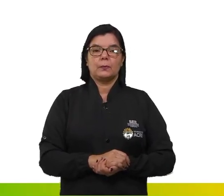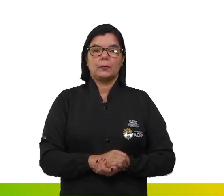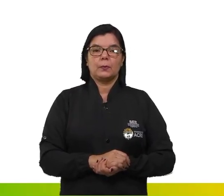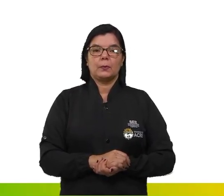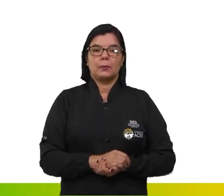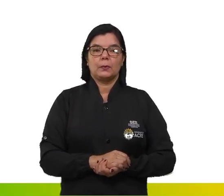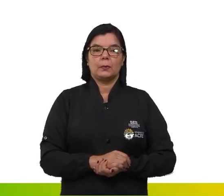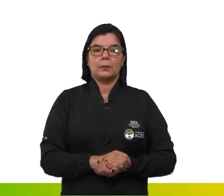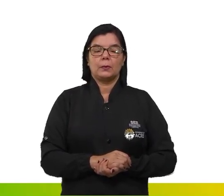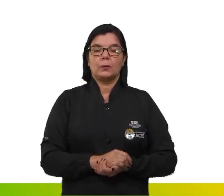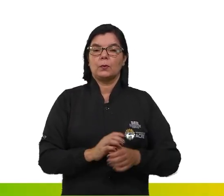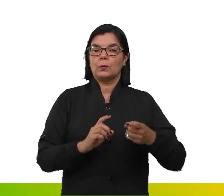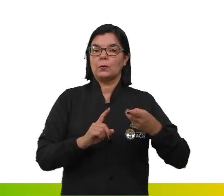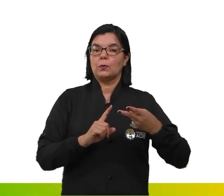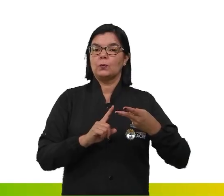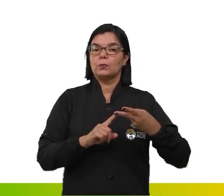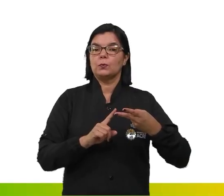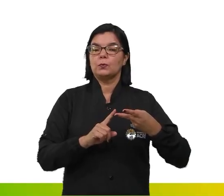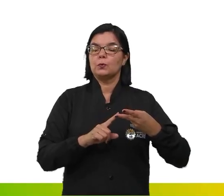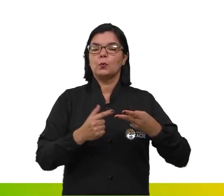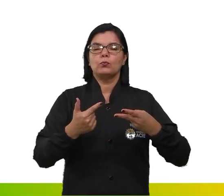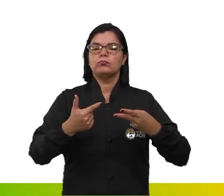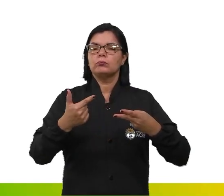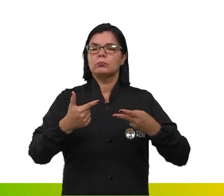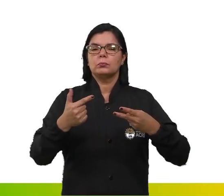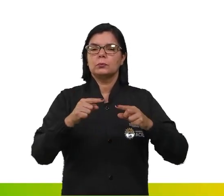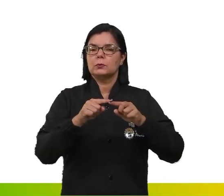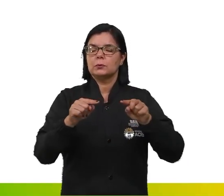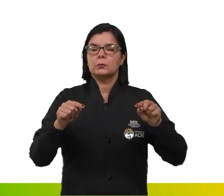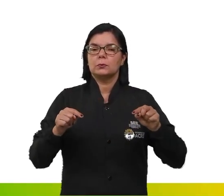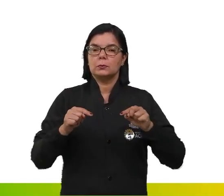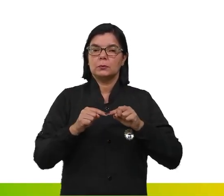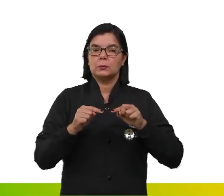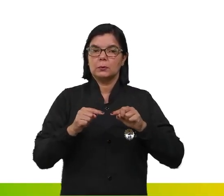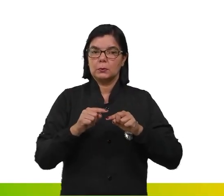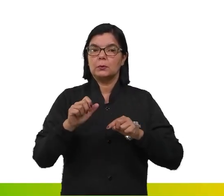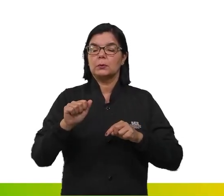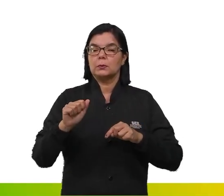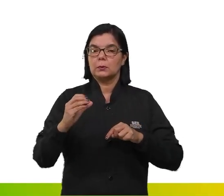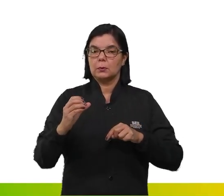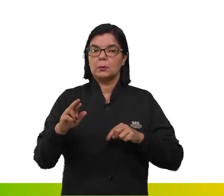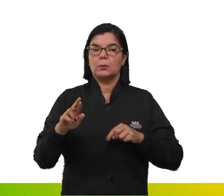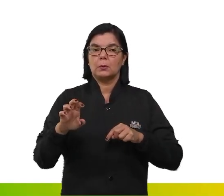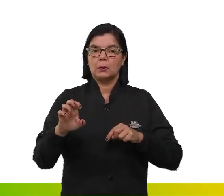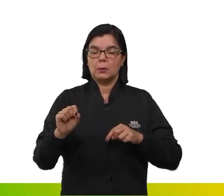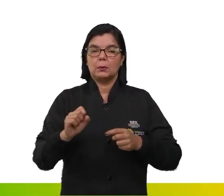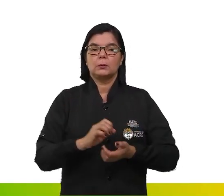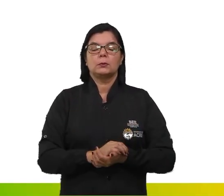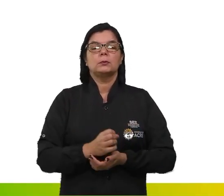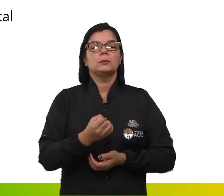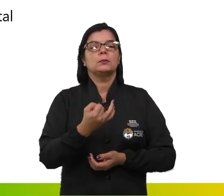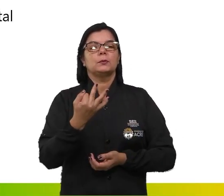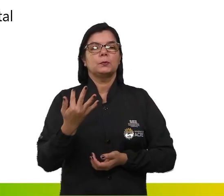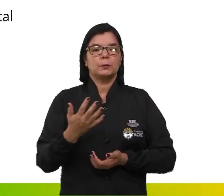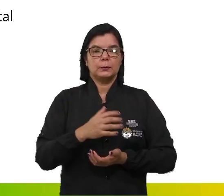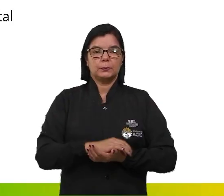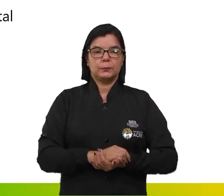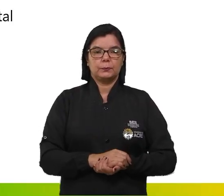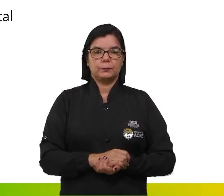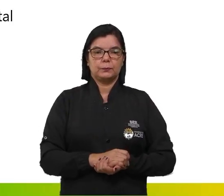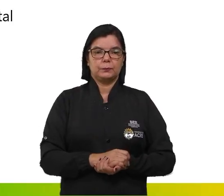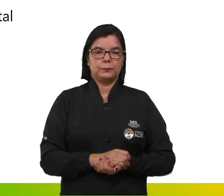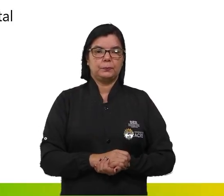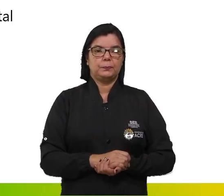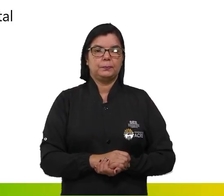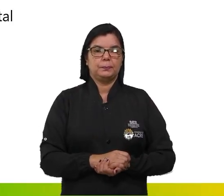6,41. O segundo terreno, vamos determinar o segundo terreno em acres. Ele tem quanto aqui? Vamos voltar,